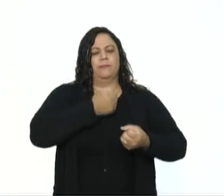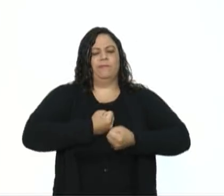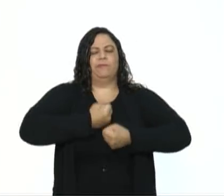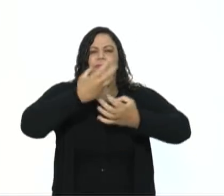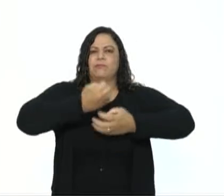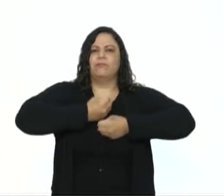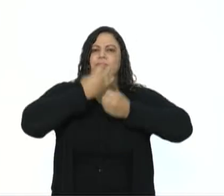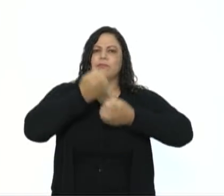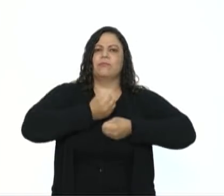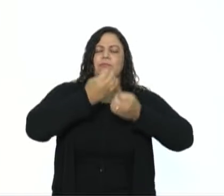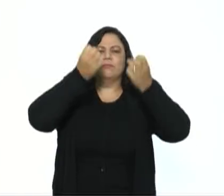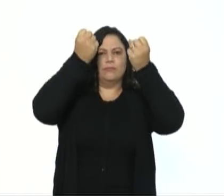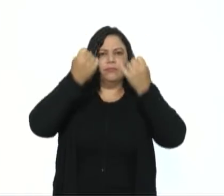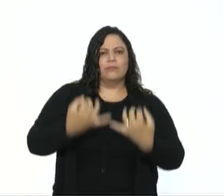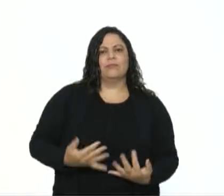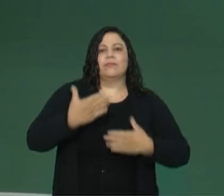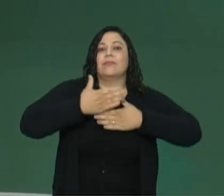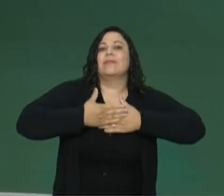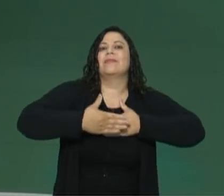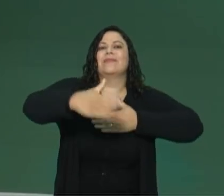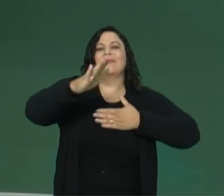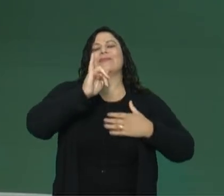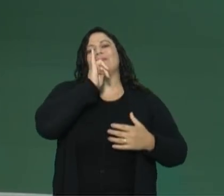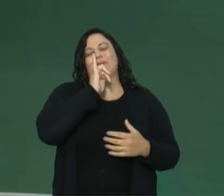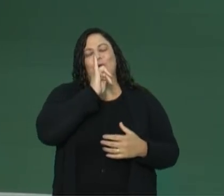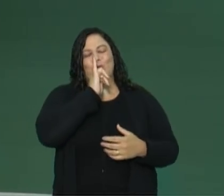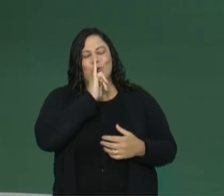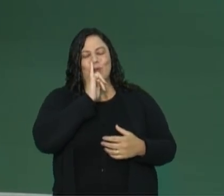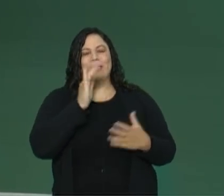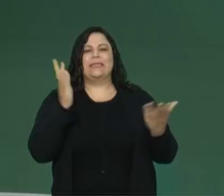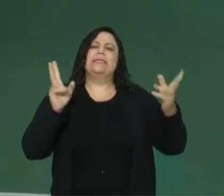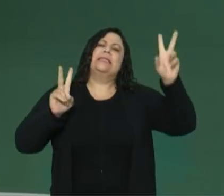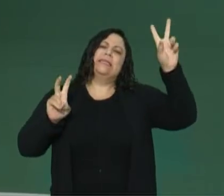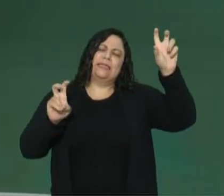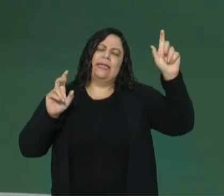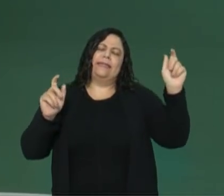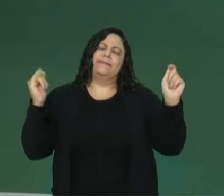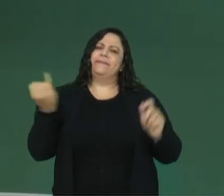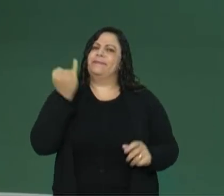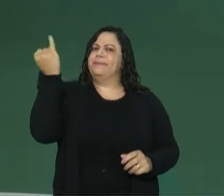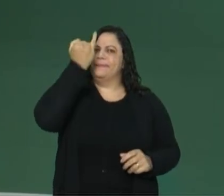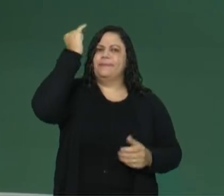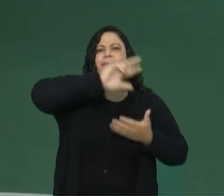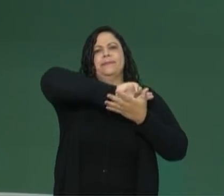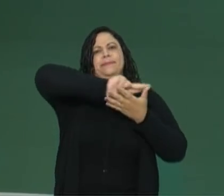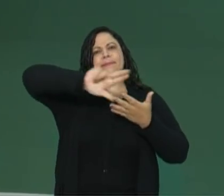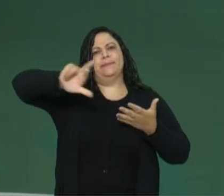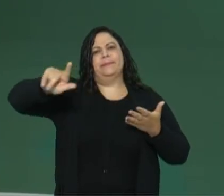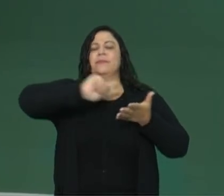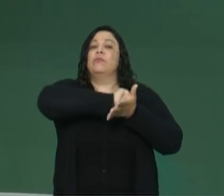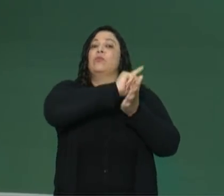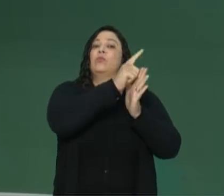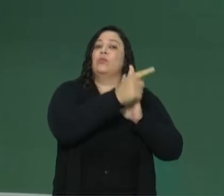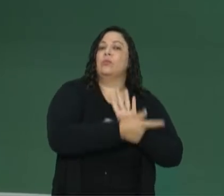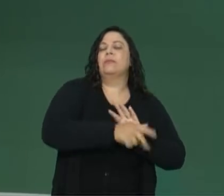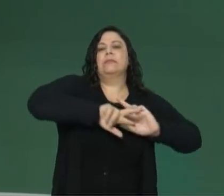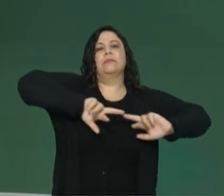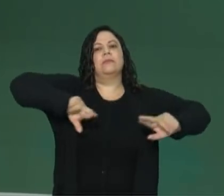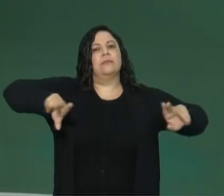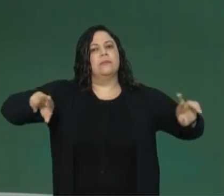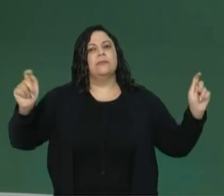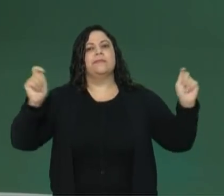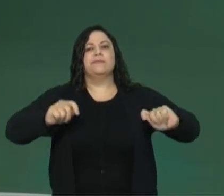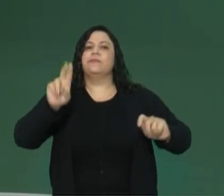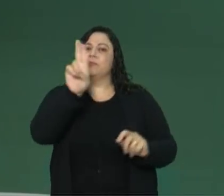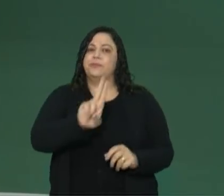do exemplo. Então, a gente sabe que as aspas são bastante importantes em muitos gêneros, a gente usa, tá? E aí, vamos pensar